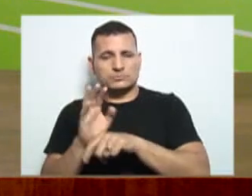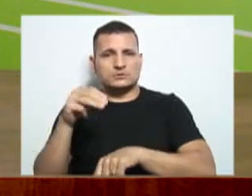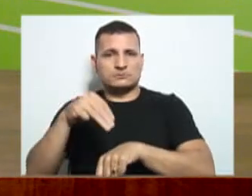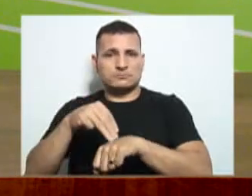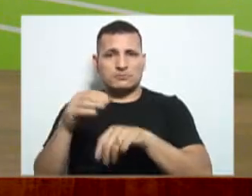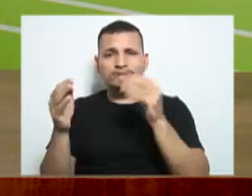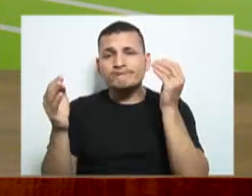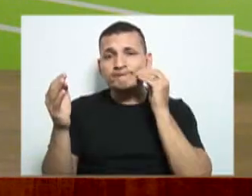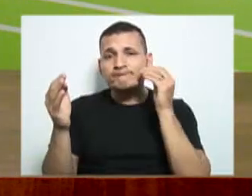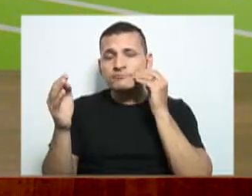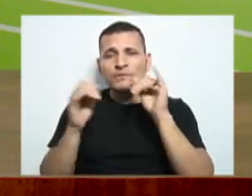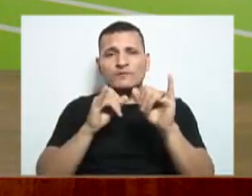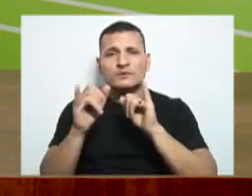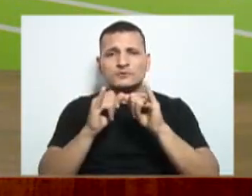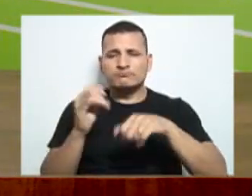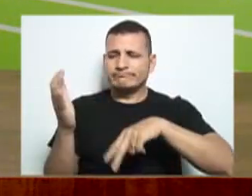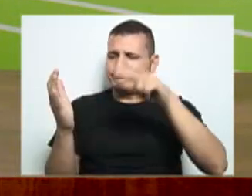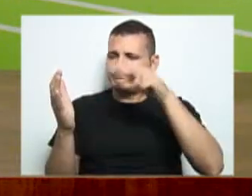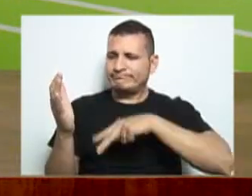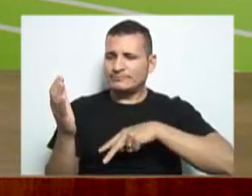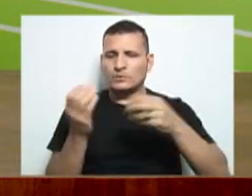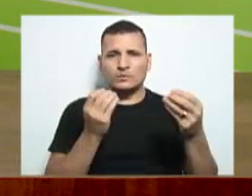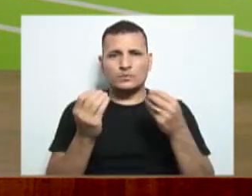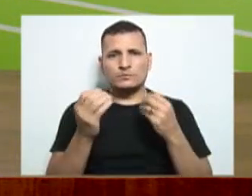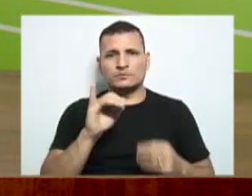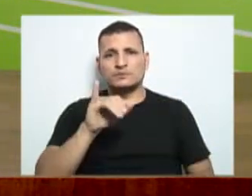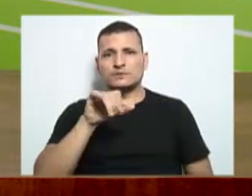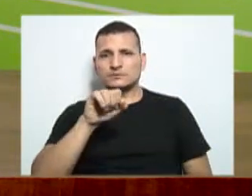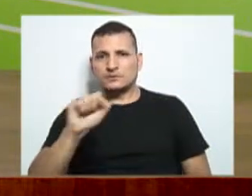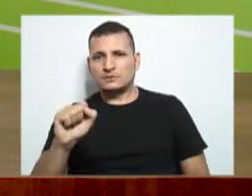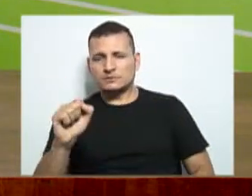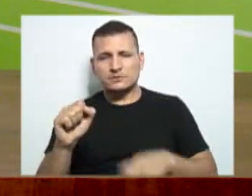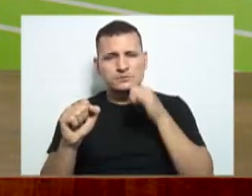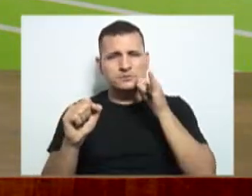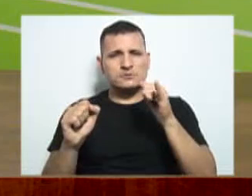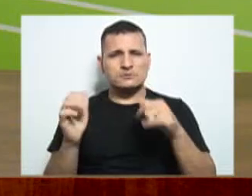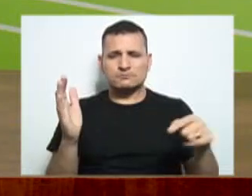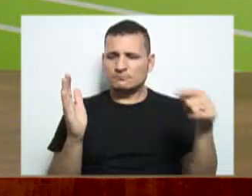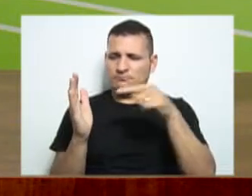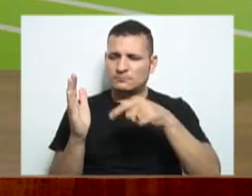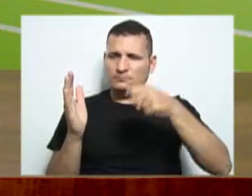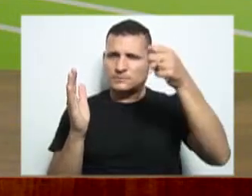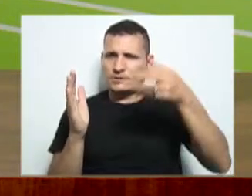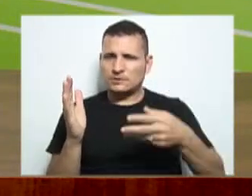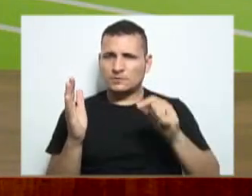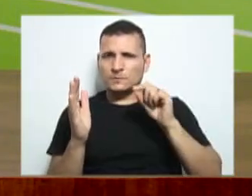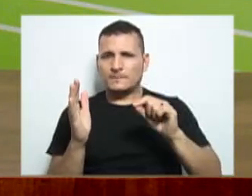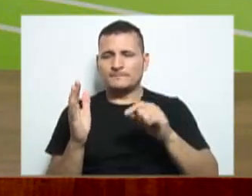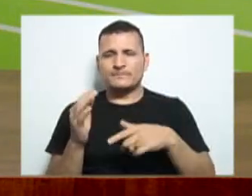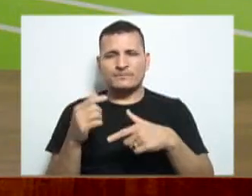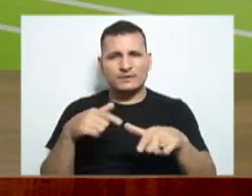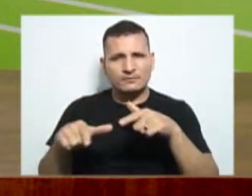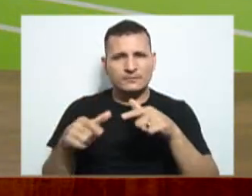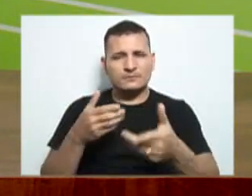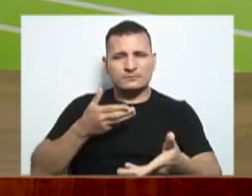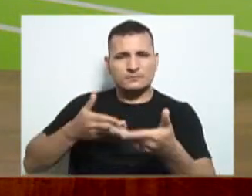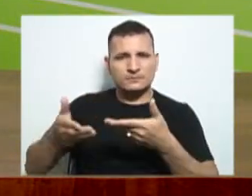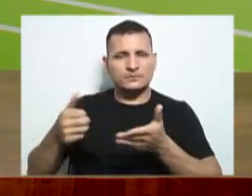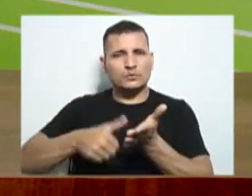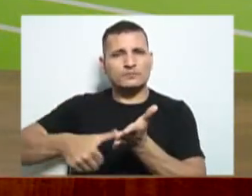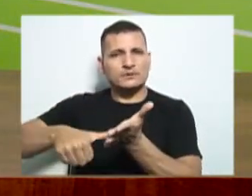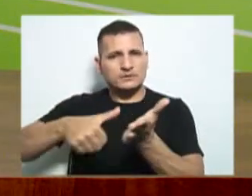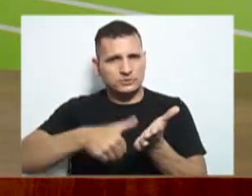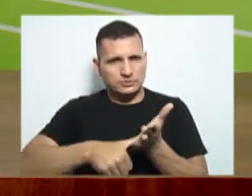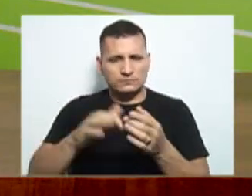essas informações do ISS. E se lá consta que atos cooperativos incidem ISS, aí